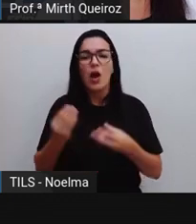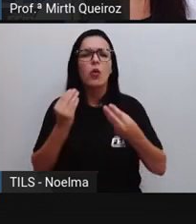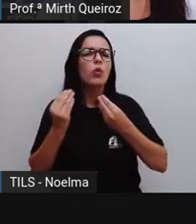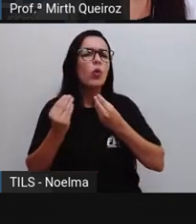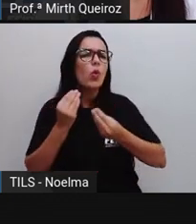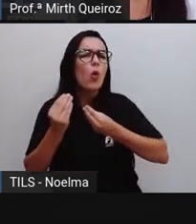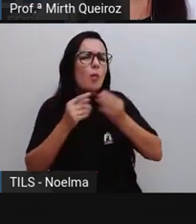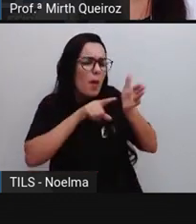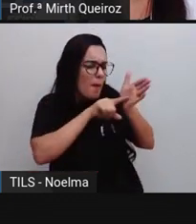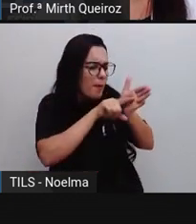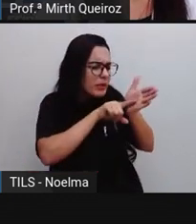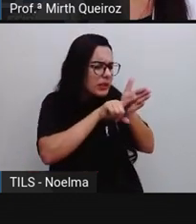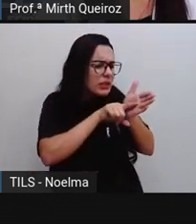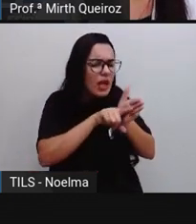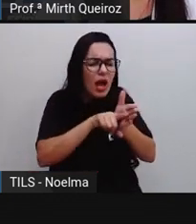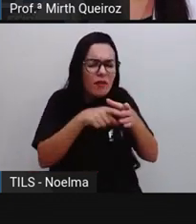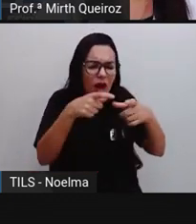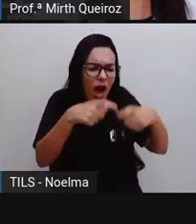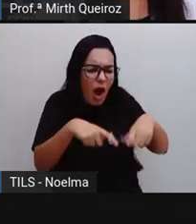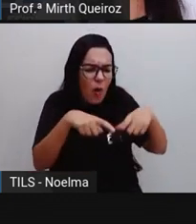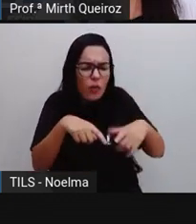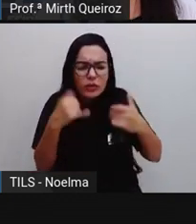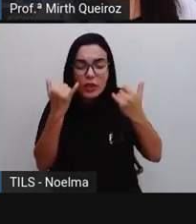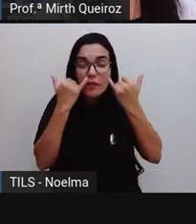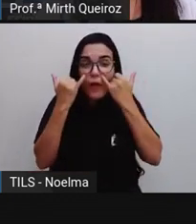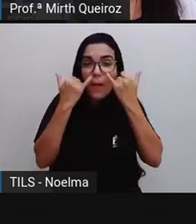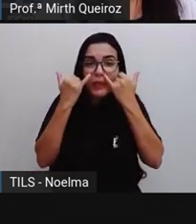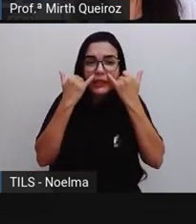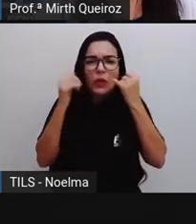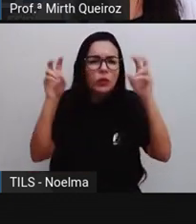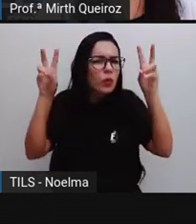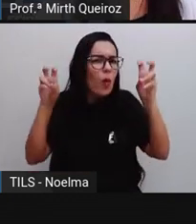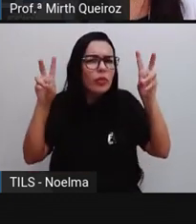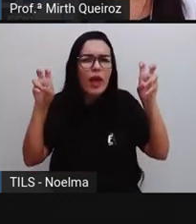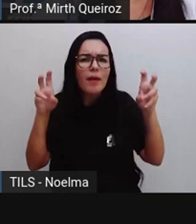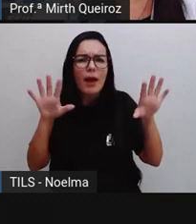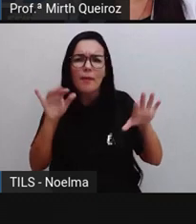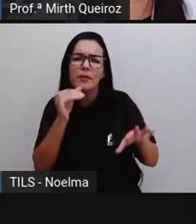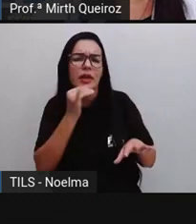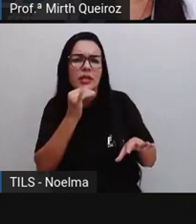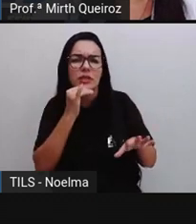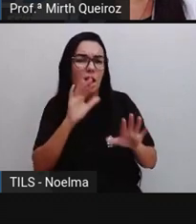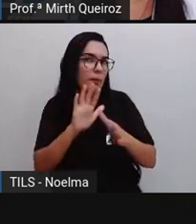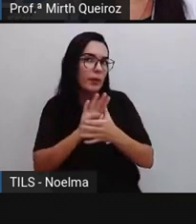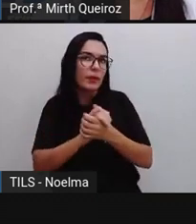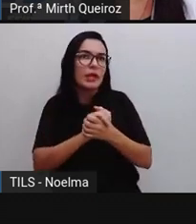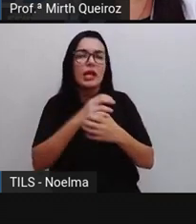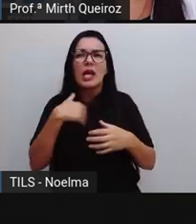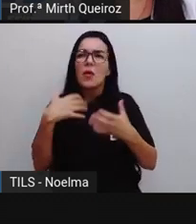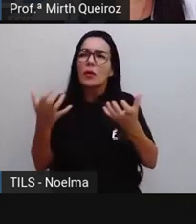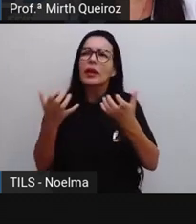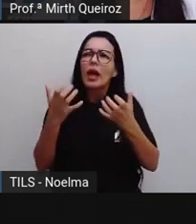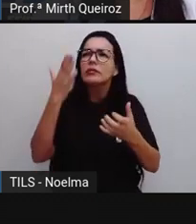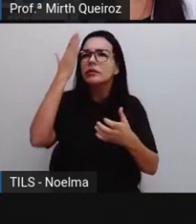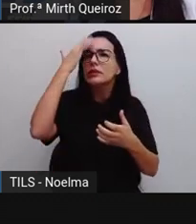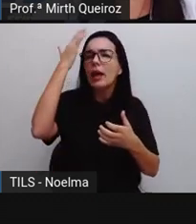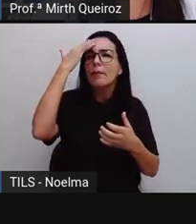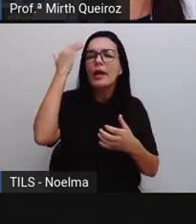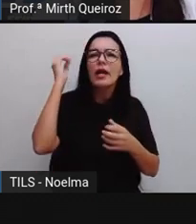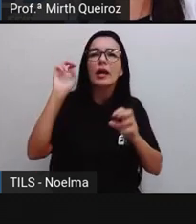Como é que eles buscavam informações de um tema? Por exemplo, eu quero saber